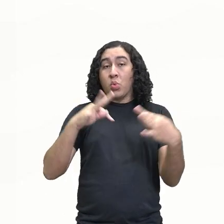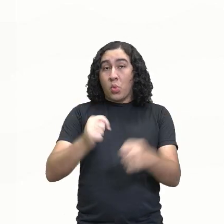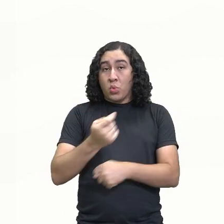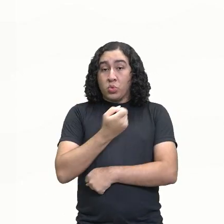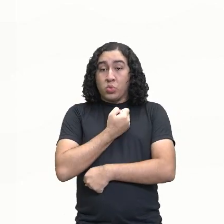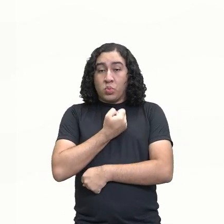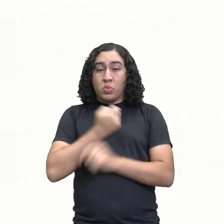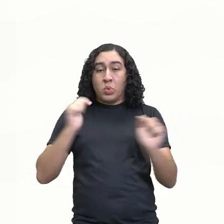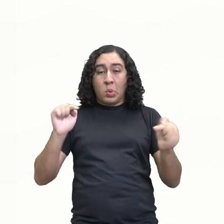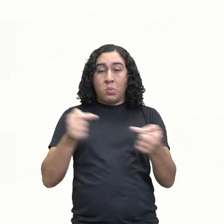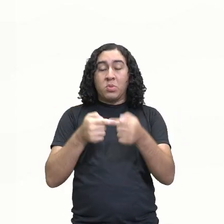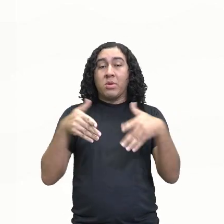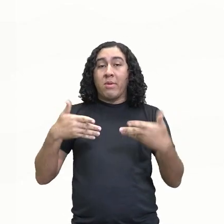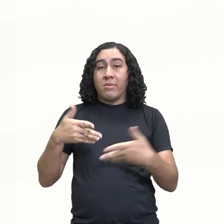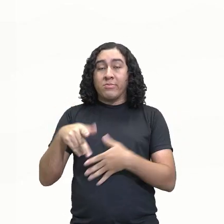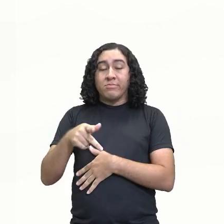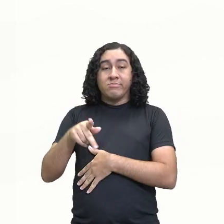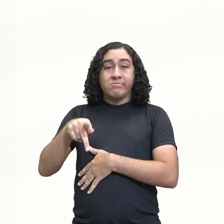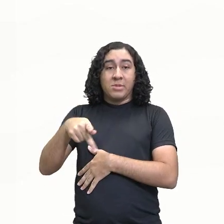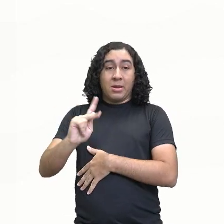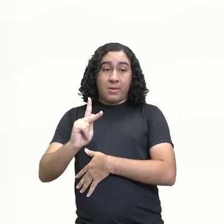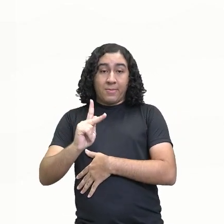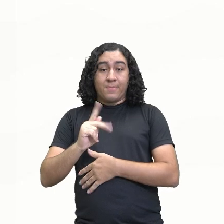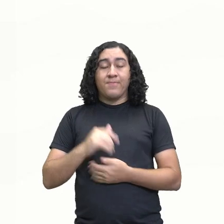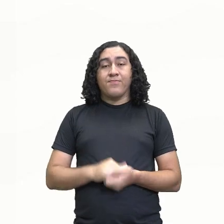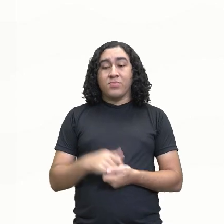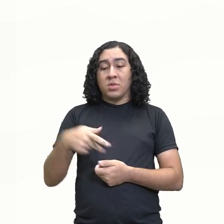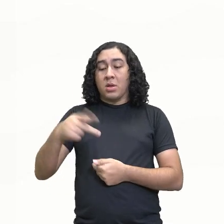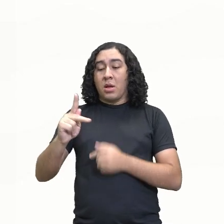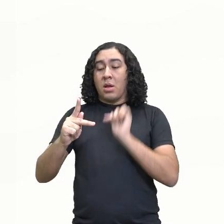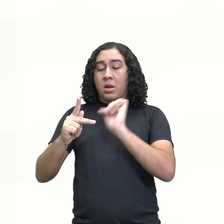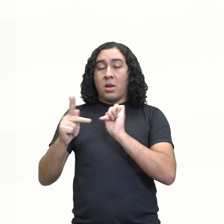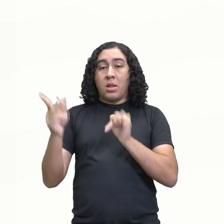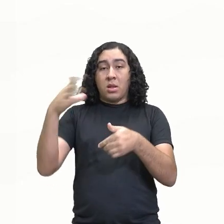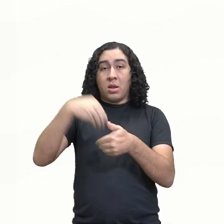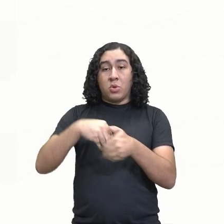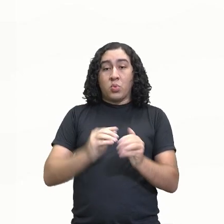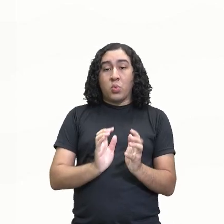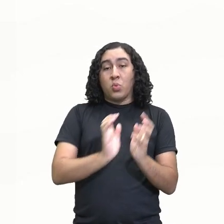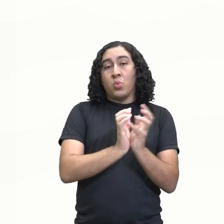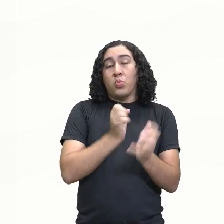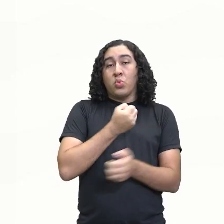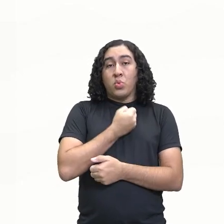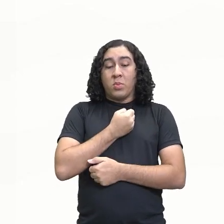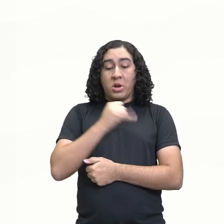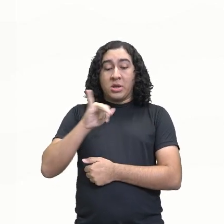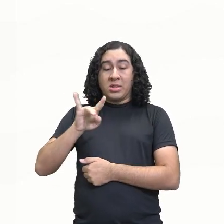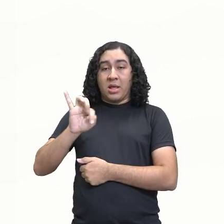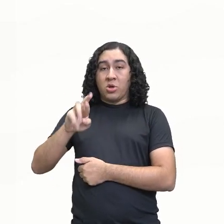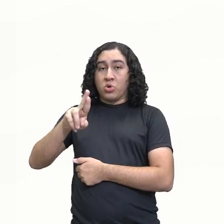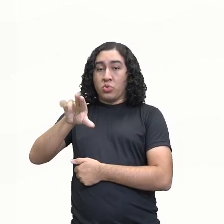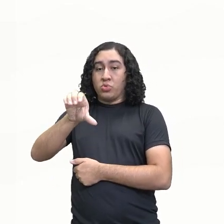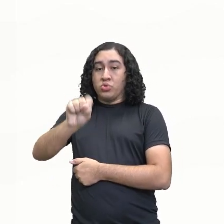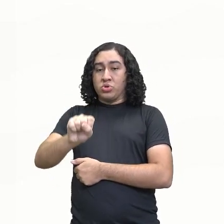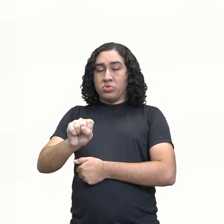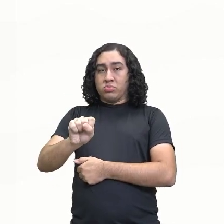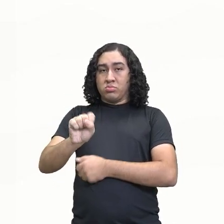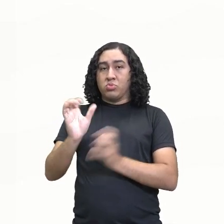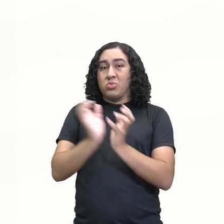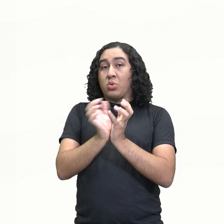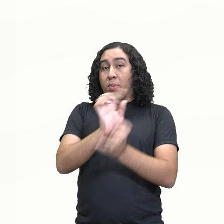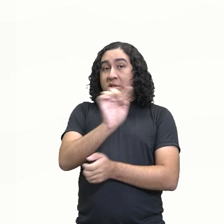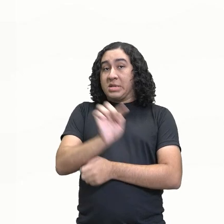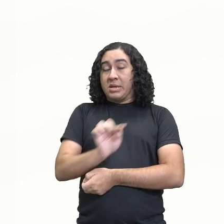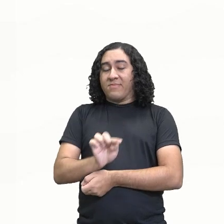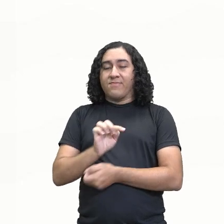Valor de quem? De k, onde esse k vai pertencer ao conjunto dos inteiros e vai ter a mesma imagem